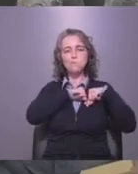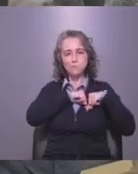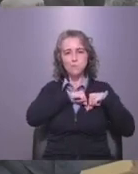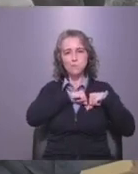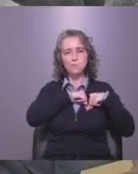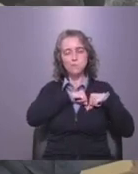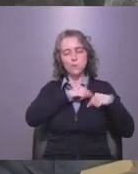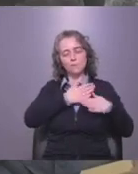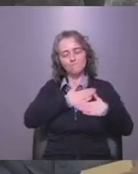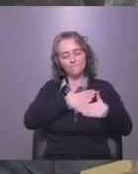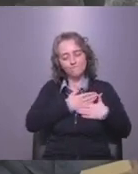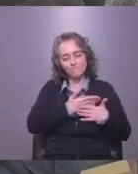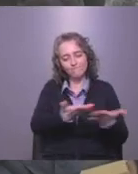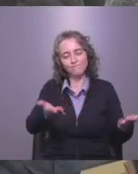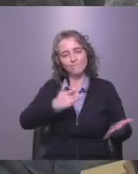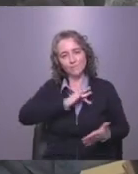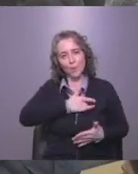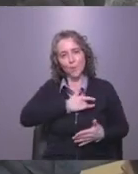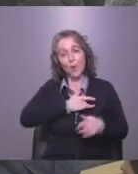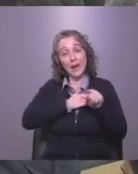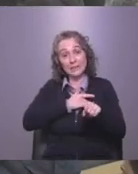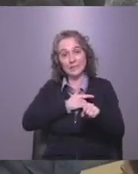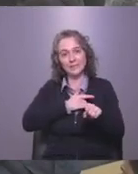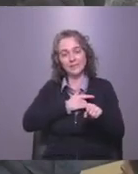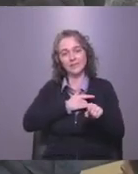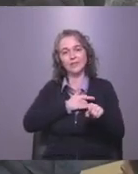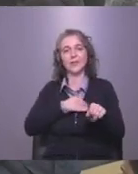vínculo da perfeição.